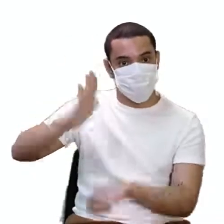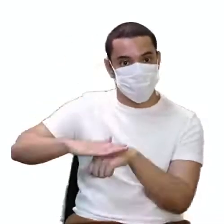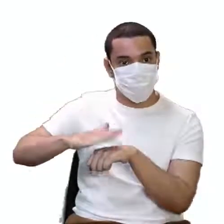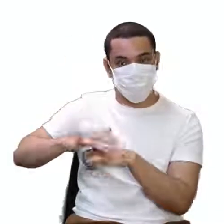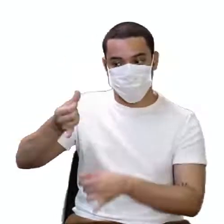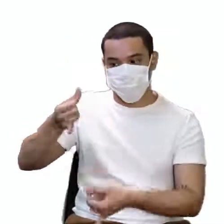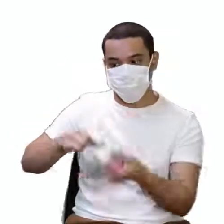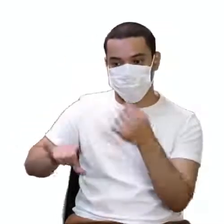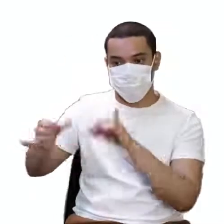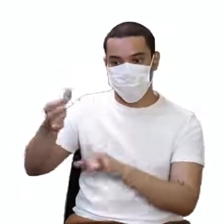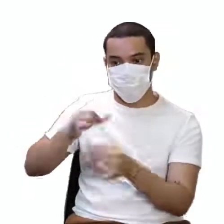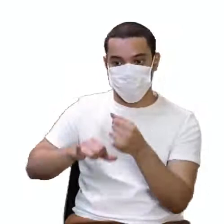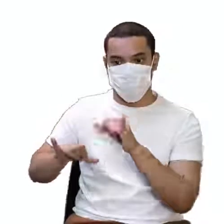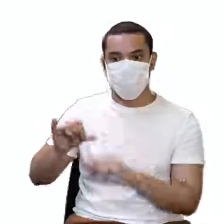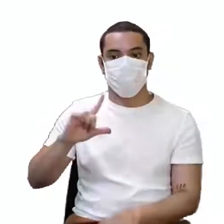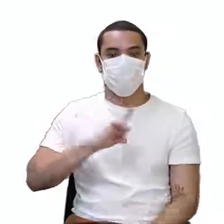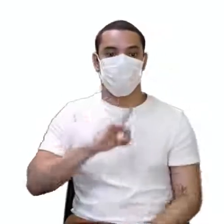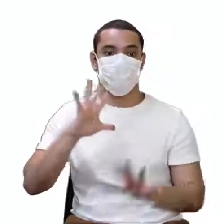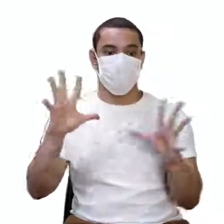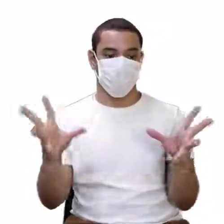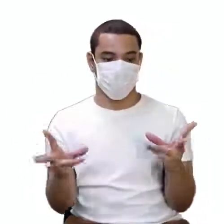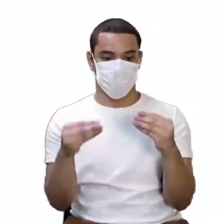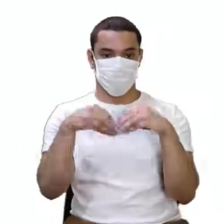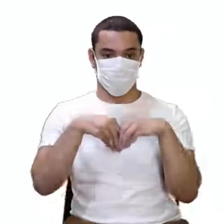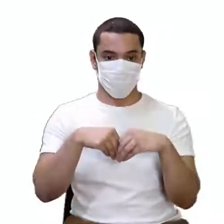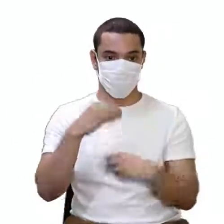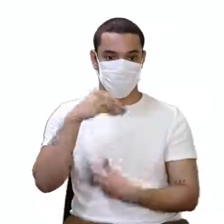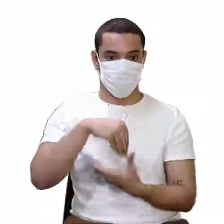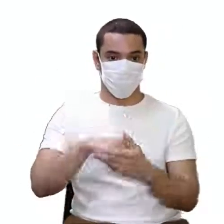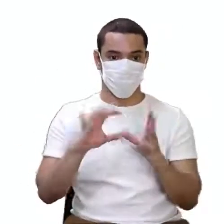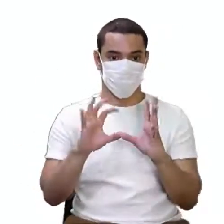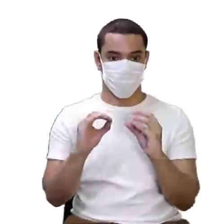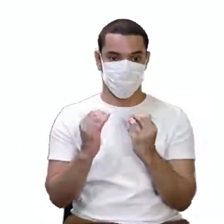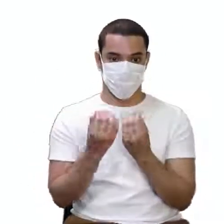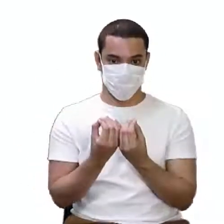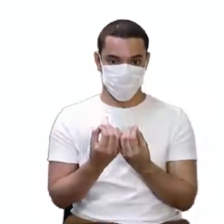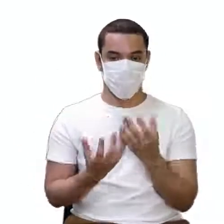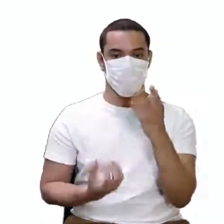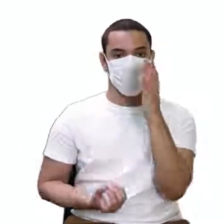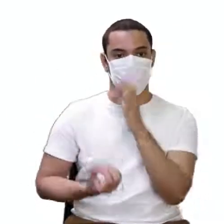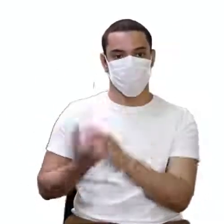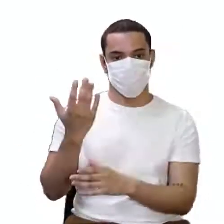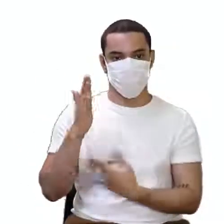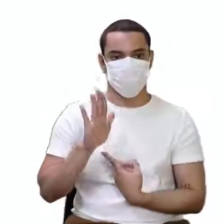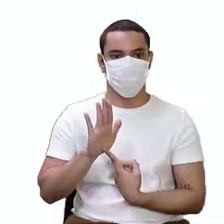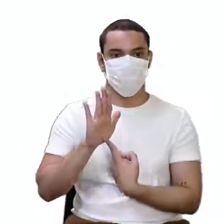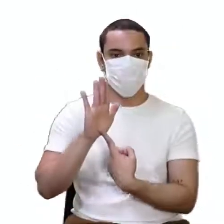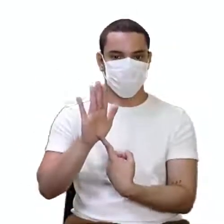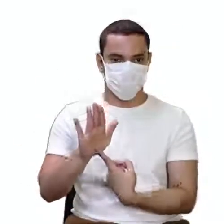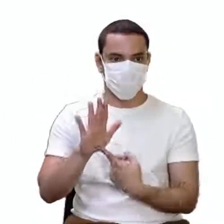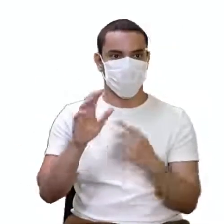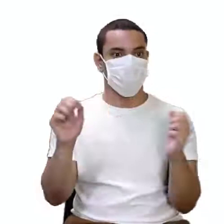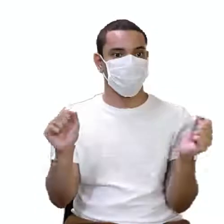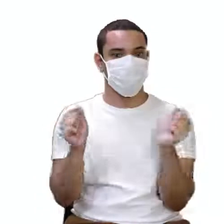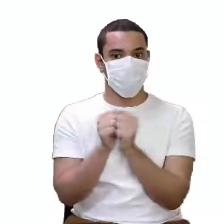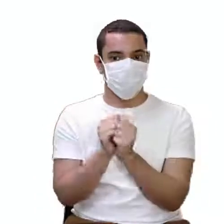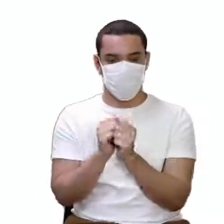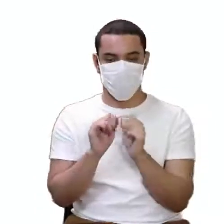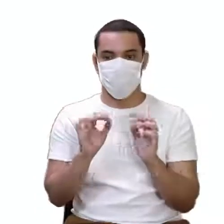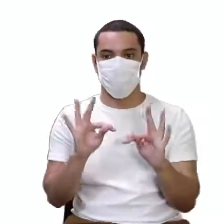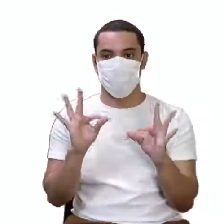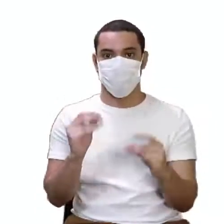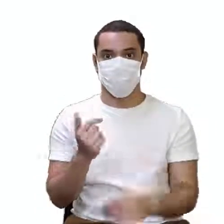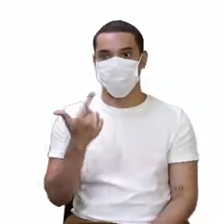química, você vai ter então essa junção de moléculas aí que vai se juntando, formando os aminoácidos formando